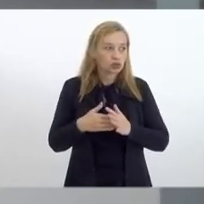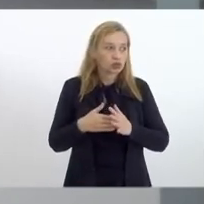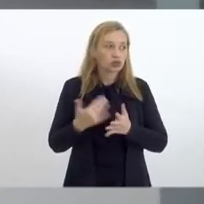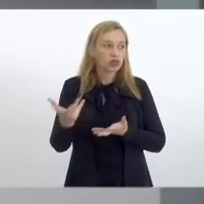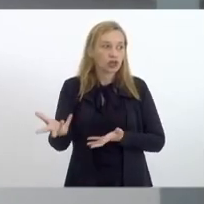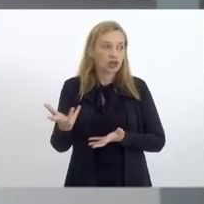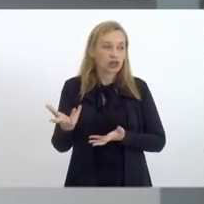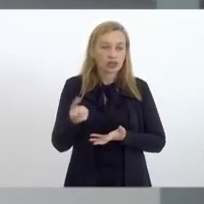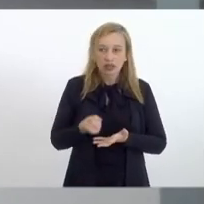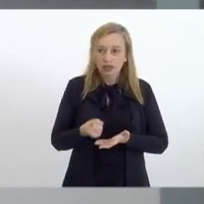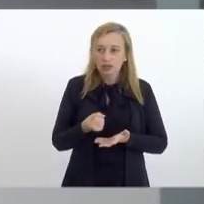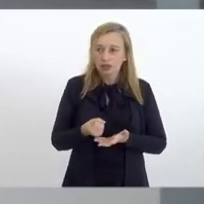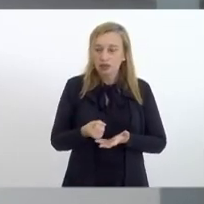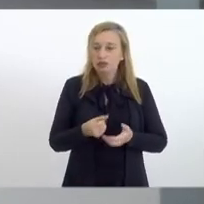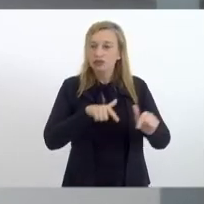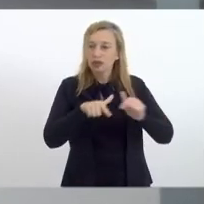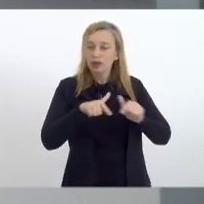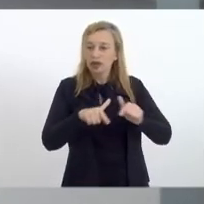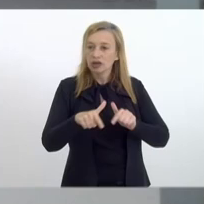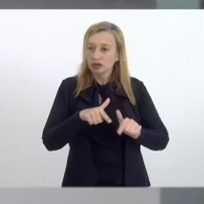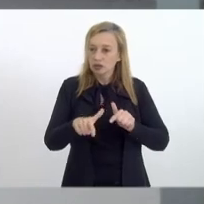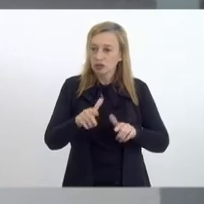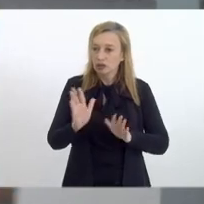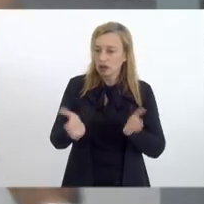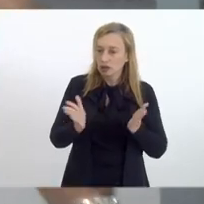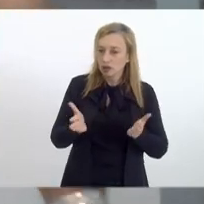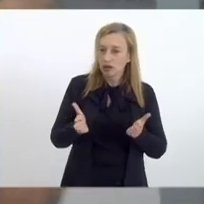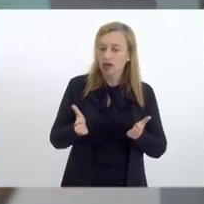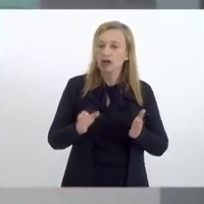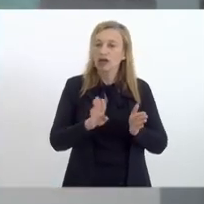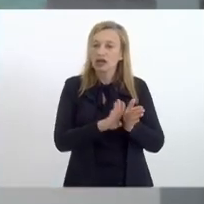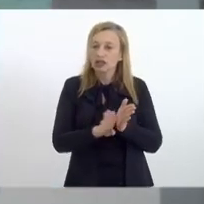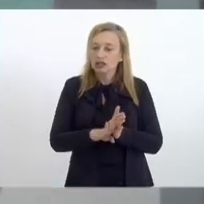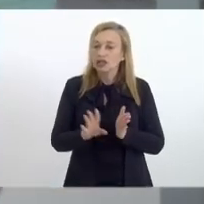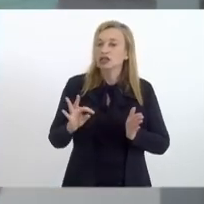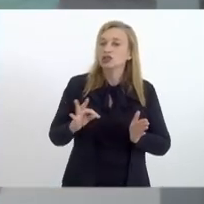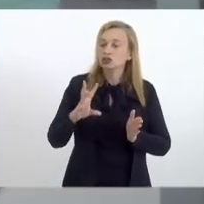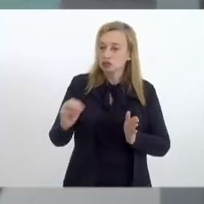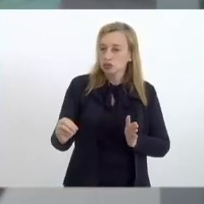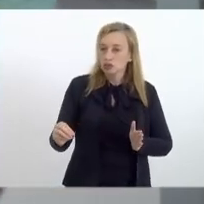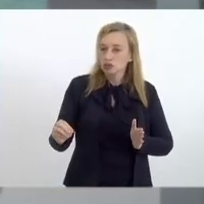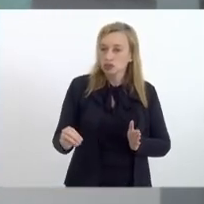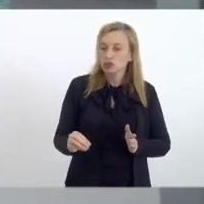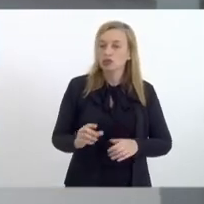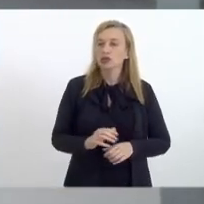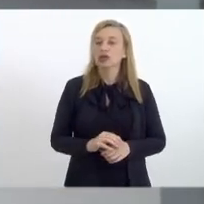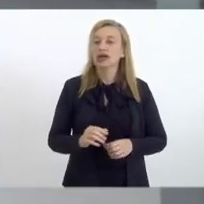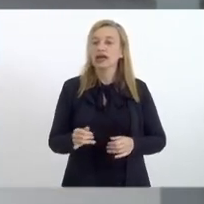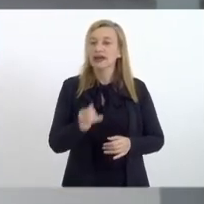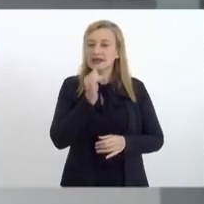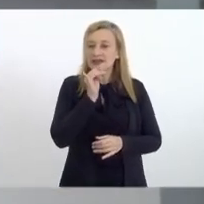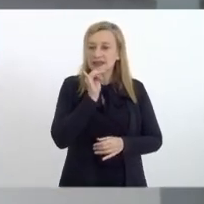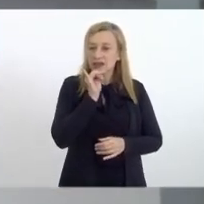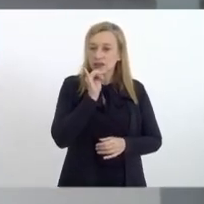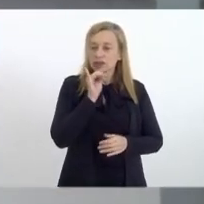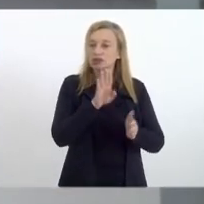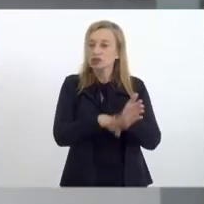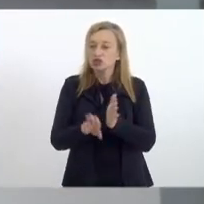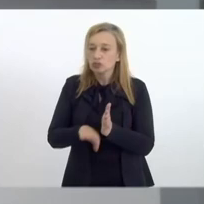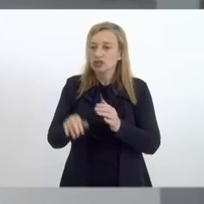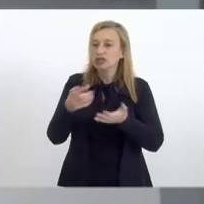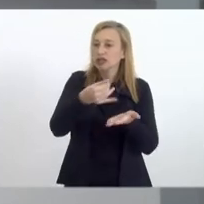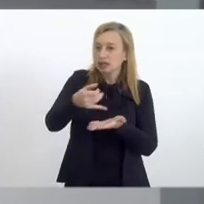pelos servidores da ativa, além da despesa de pessoal e encargos sociais. São exemplos de despesas correntes de